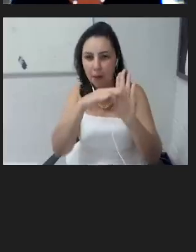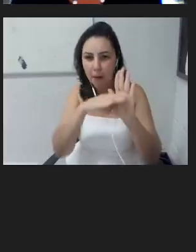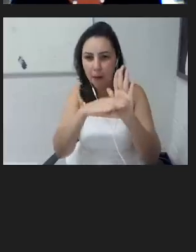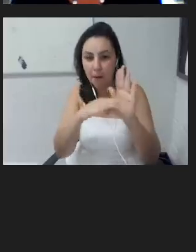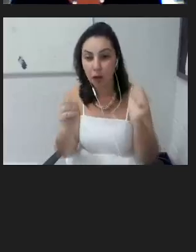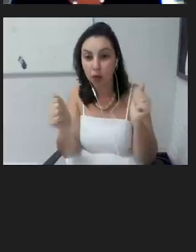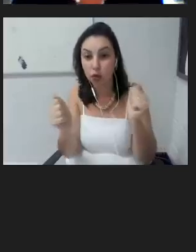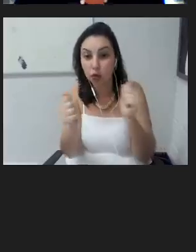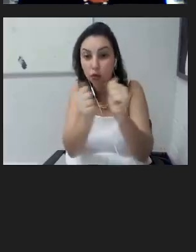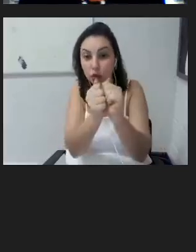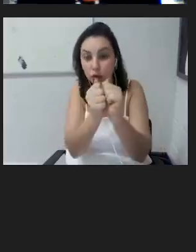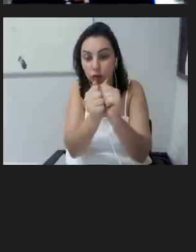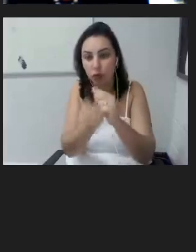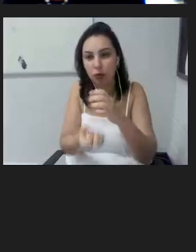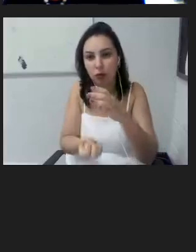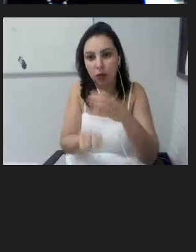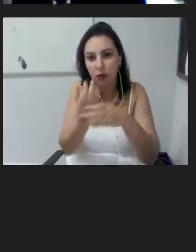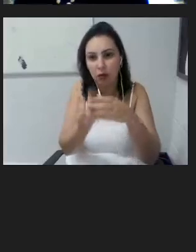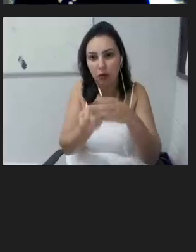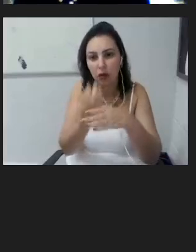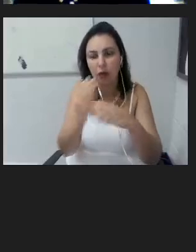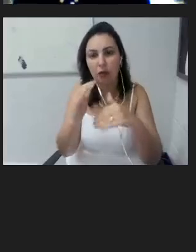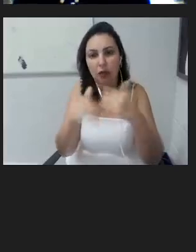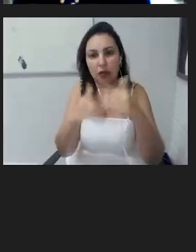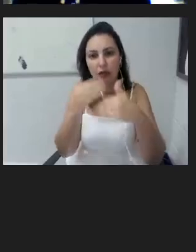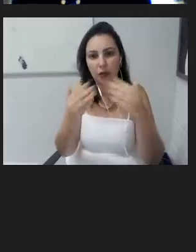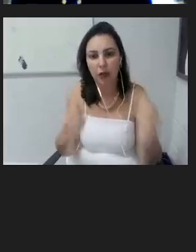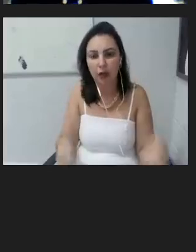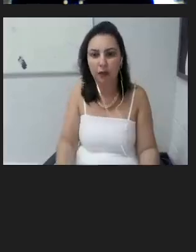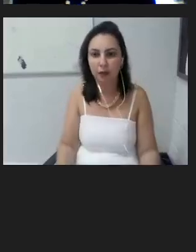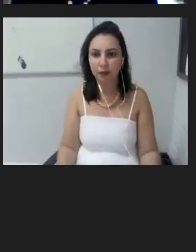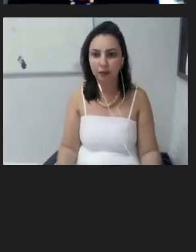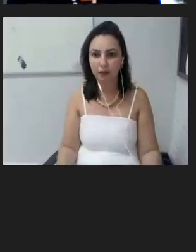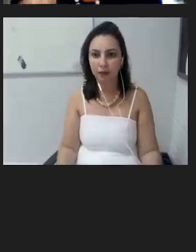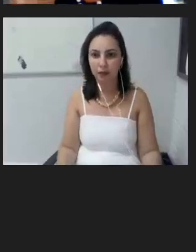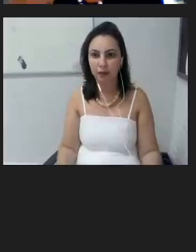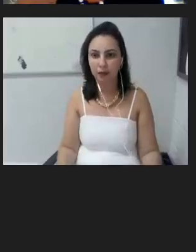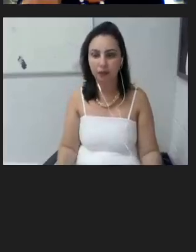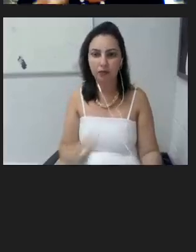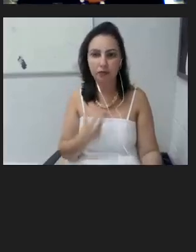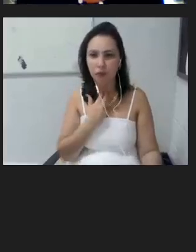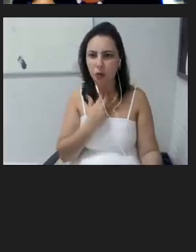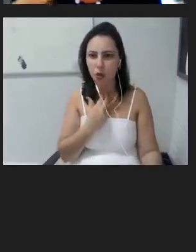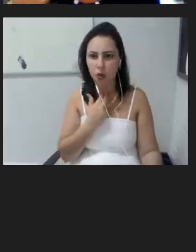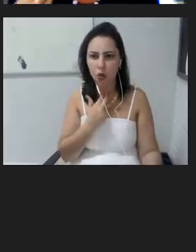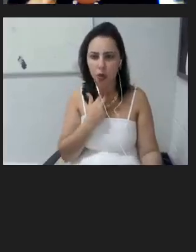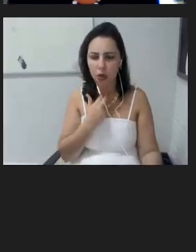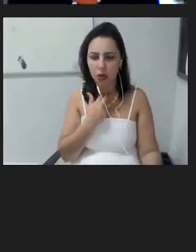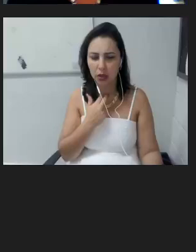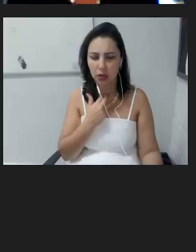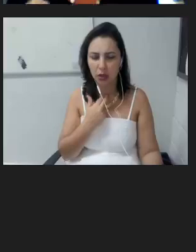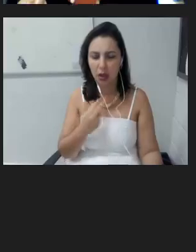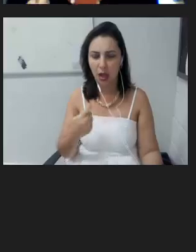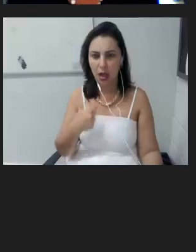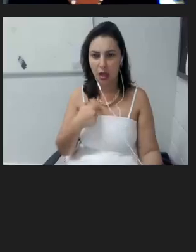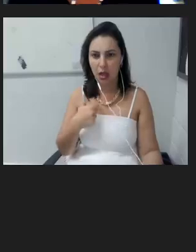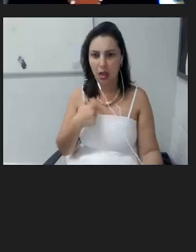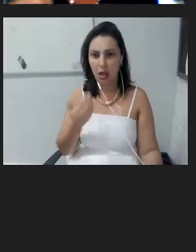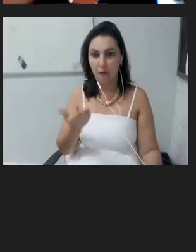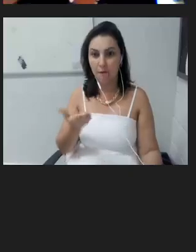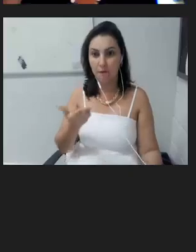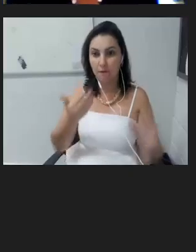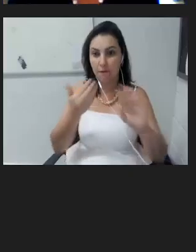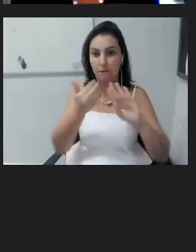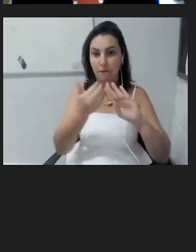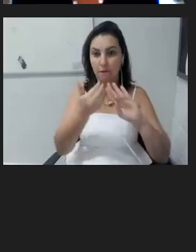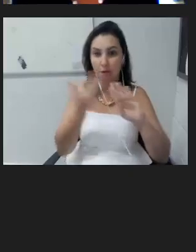pessoa. Não dá para a gente de fora avaliar, propor e